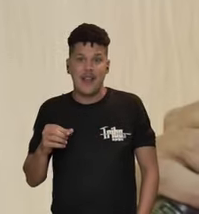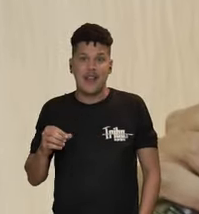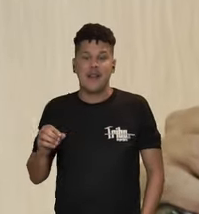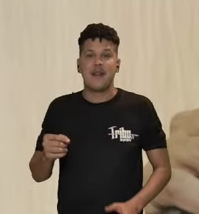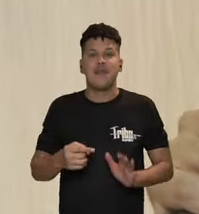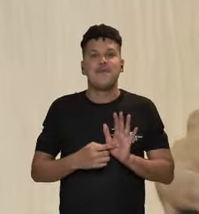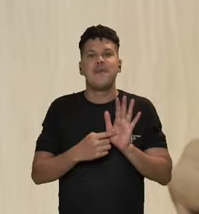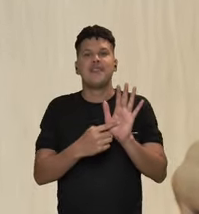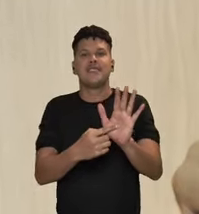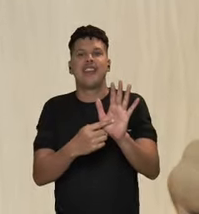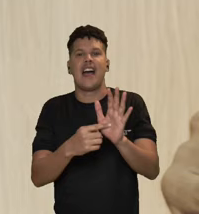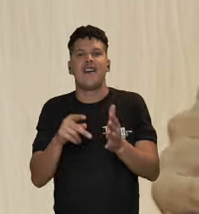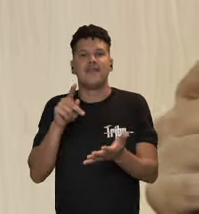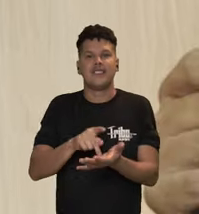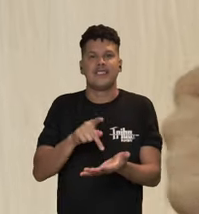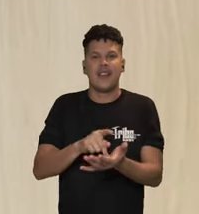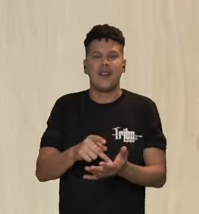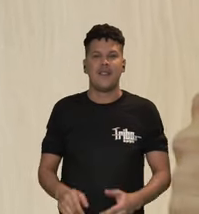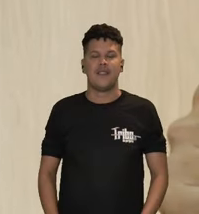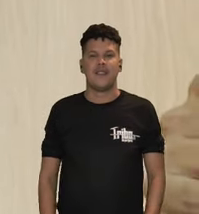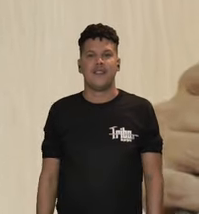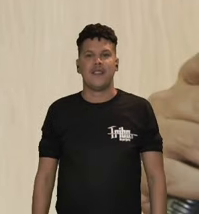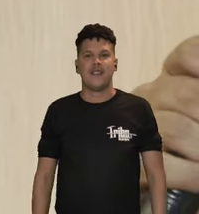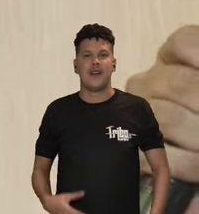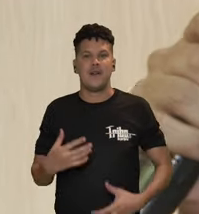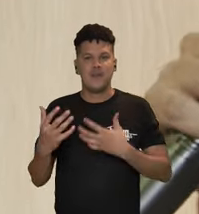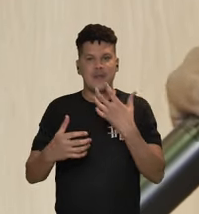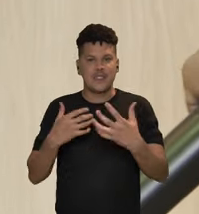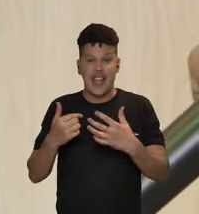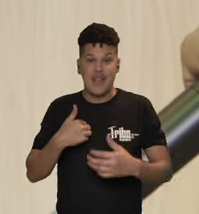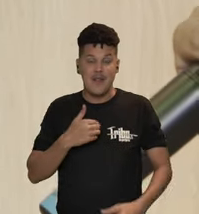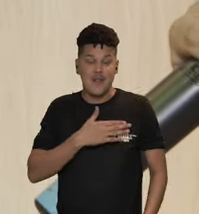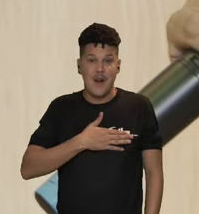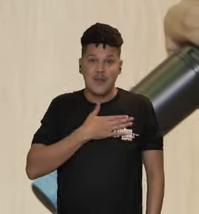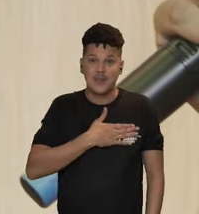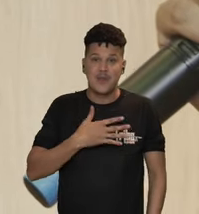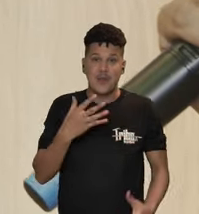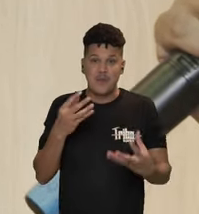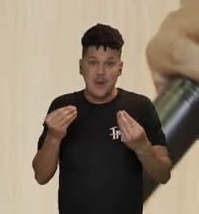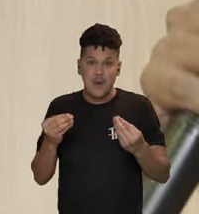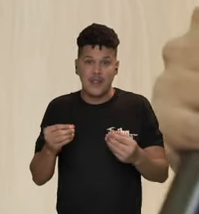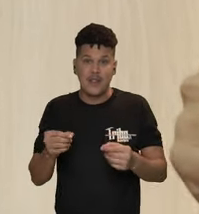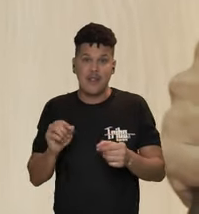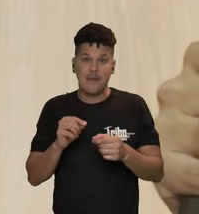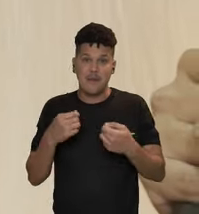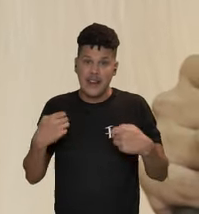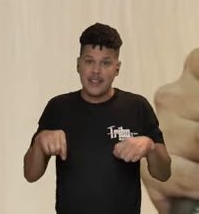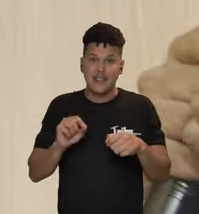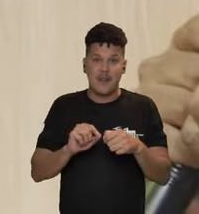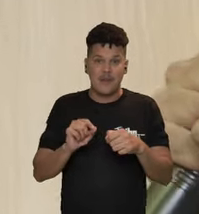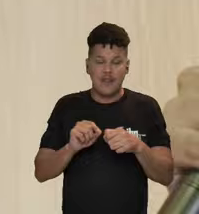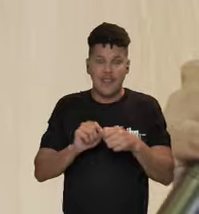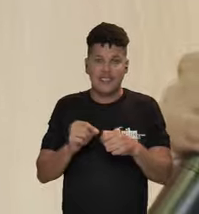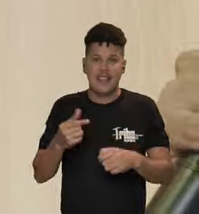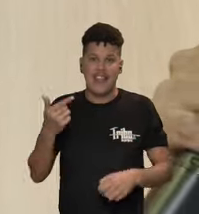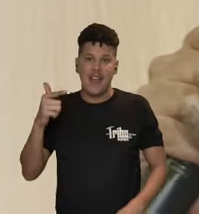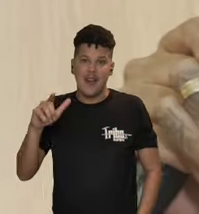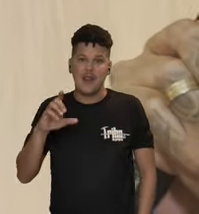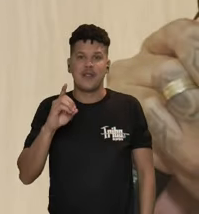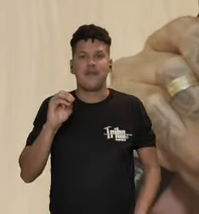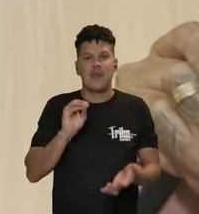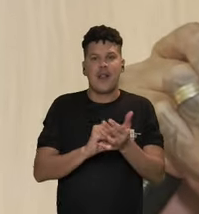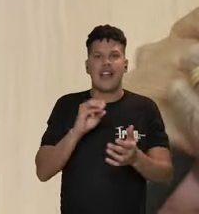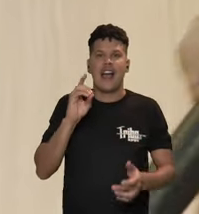lançamento oficial dessa música. Sim. E é uma música que eu gosto muito. Que eu também gosto muito. A gente teve que fazer outra versão dela pra colocar no nosso DVD